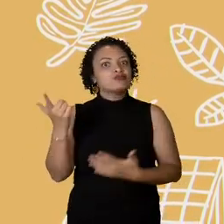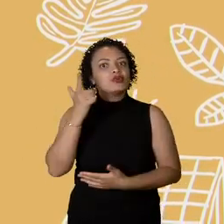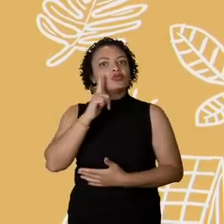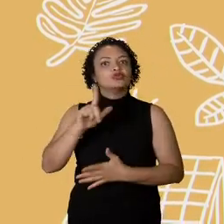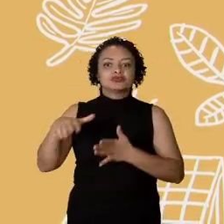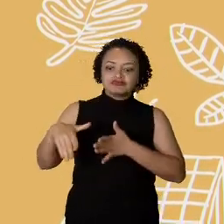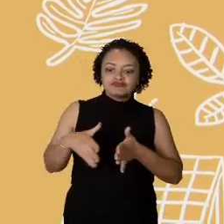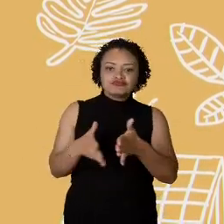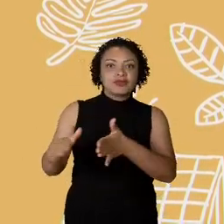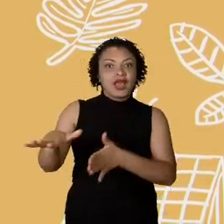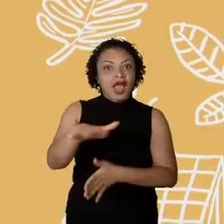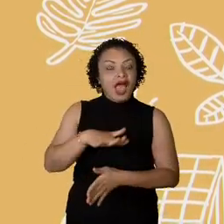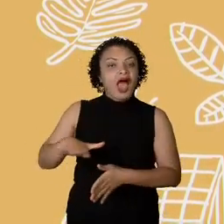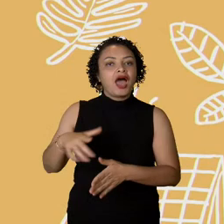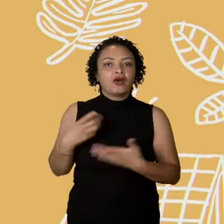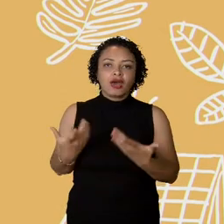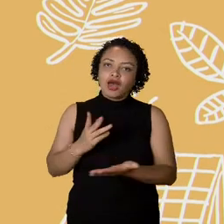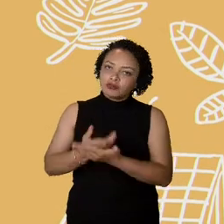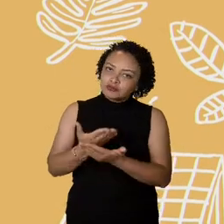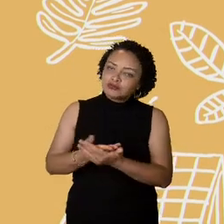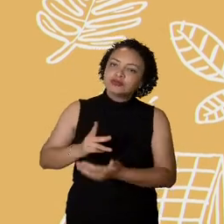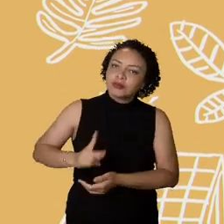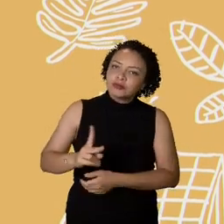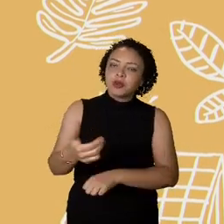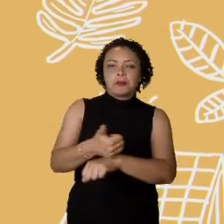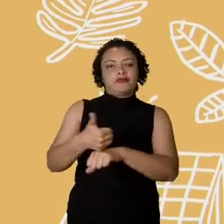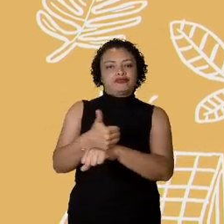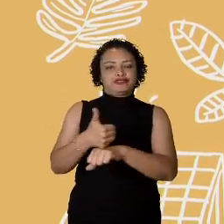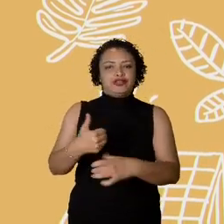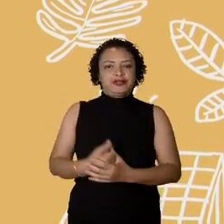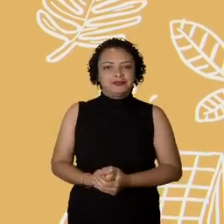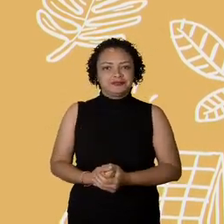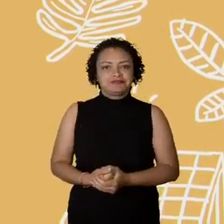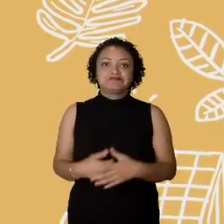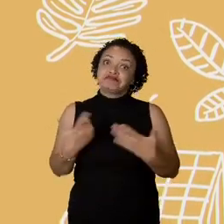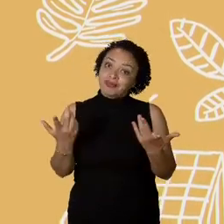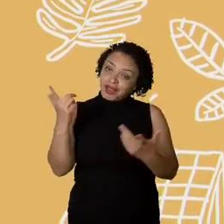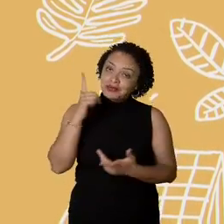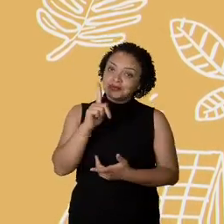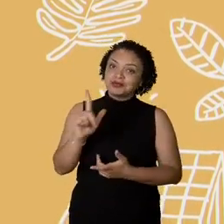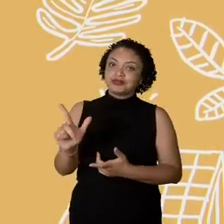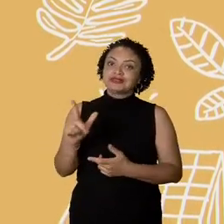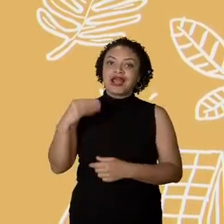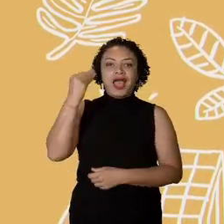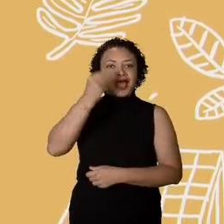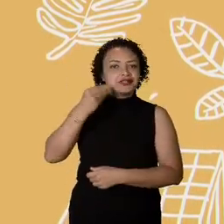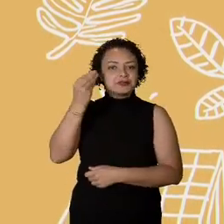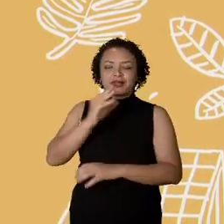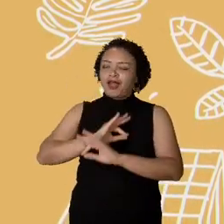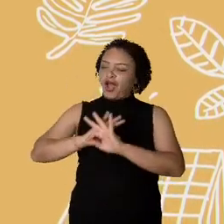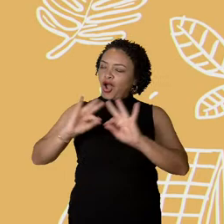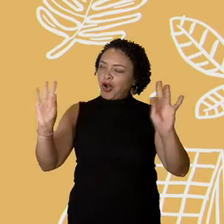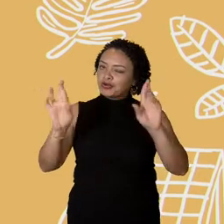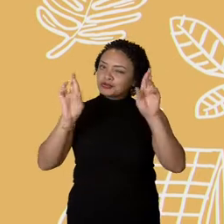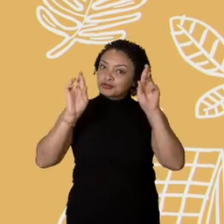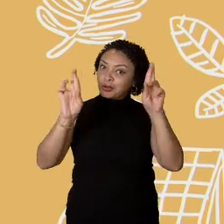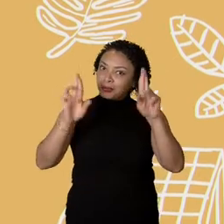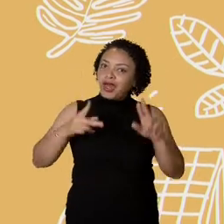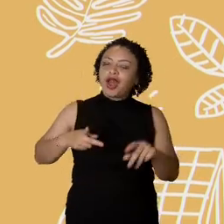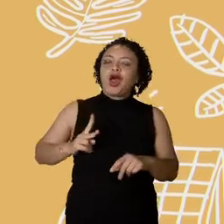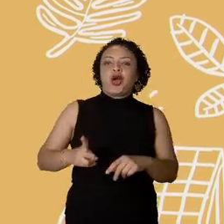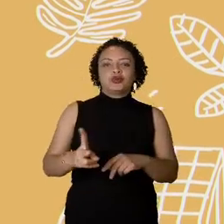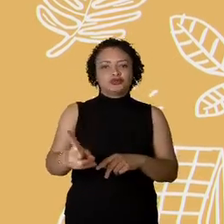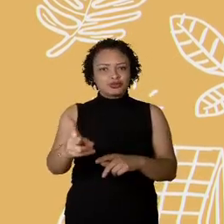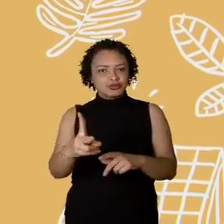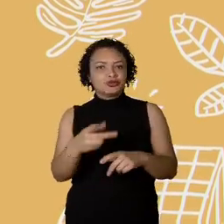área na qual eu pudesse prosseguir profissionalmente. E graças a ele, eu obtive experiências memoráveis. E espero que eles continuem